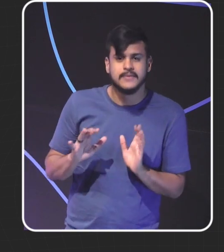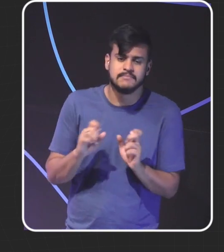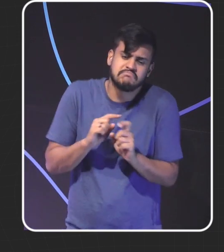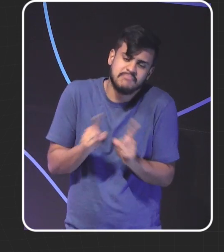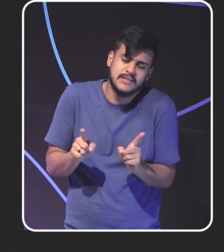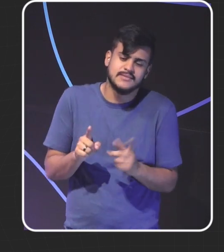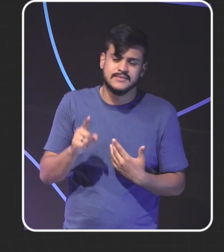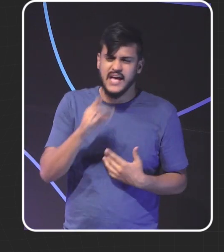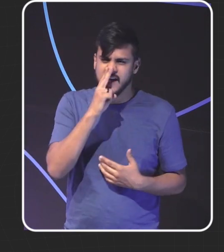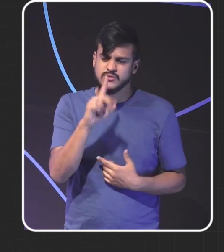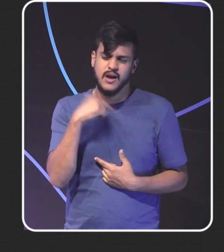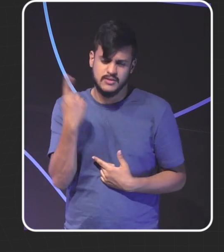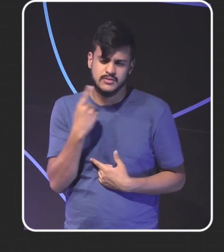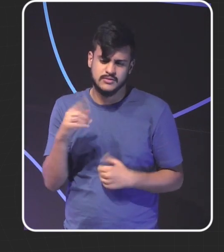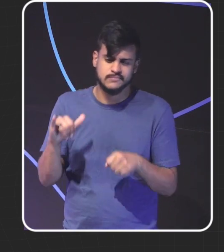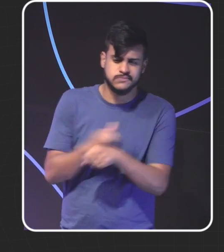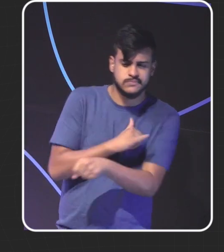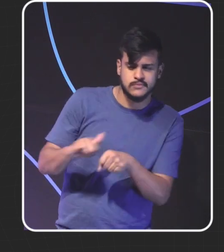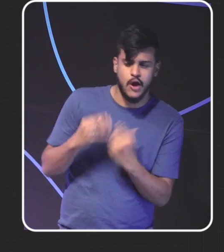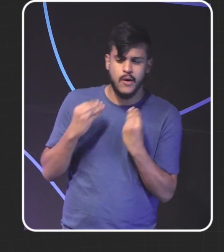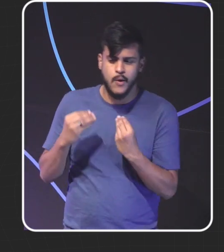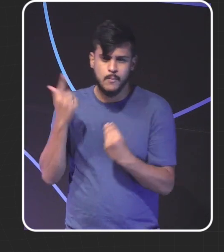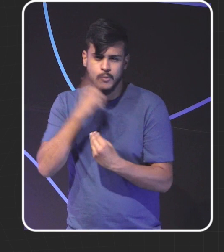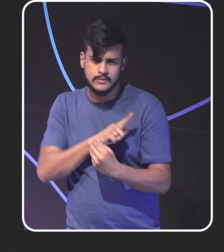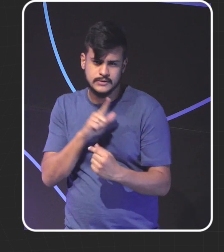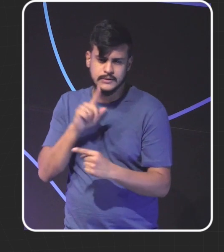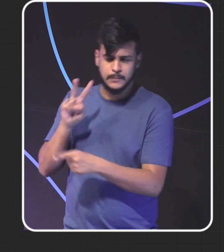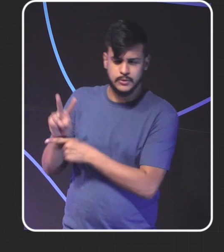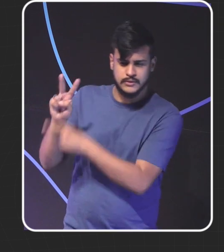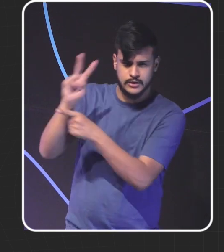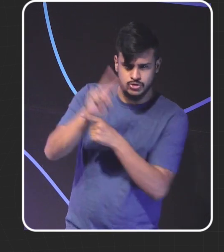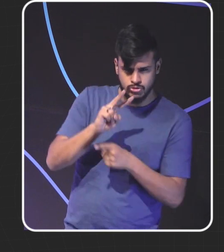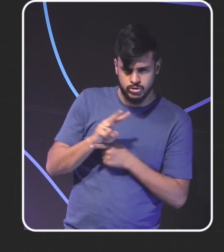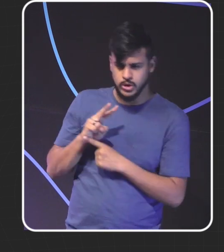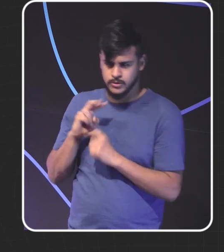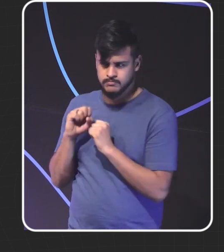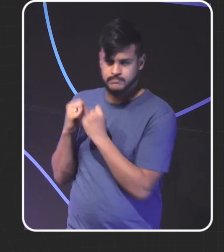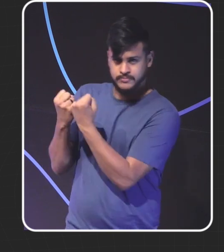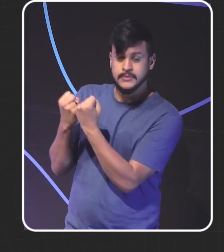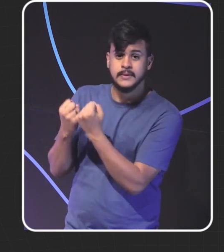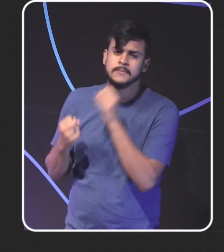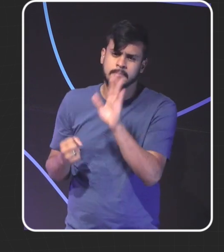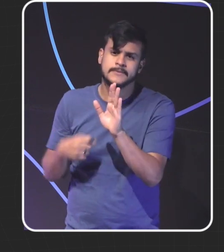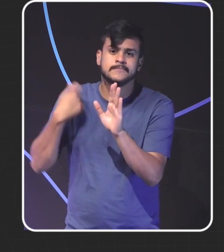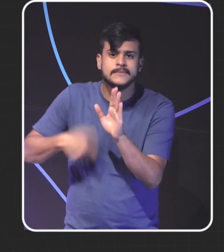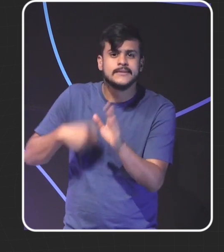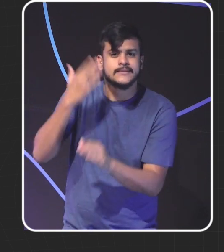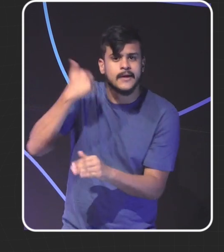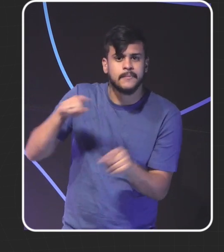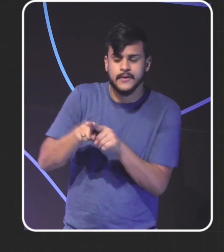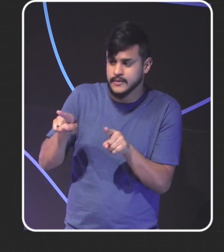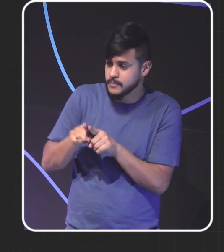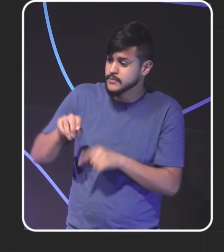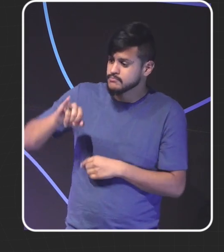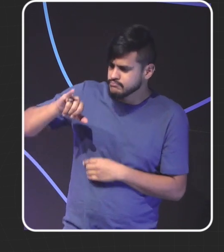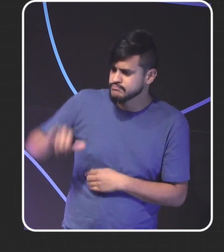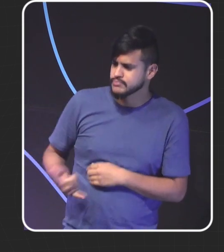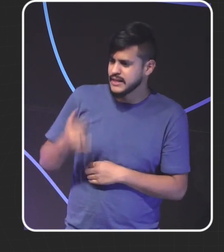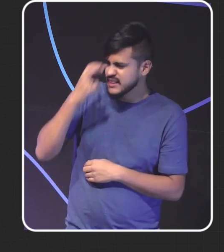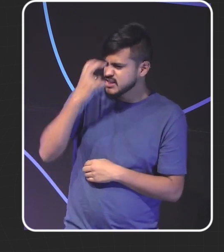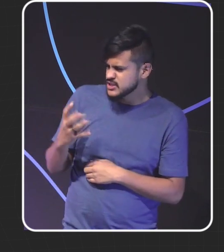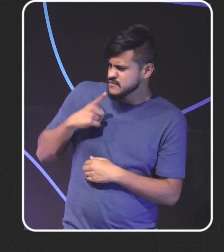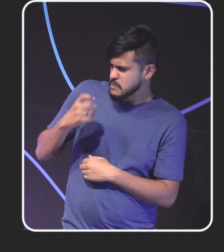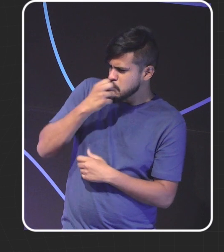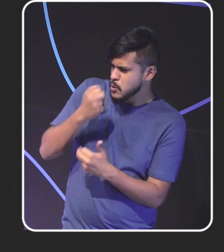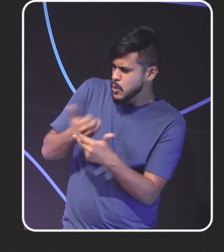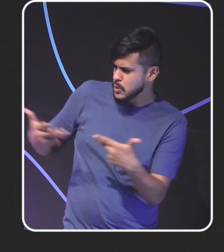vai criando salvaguardas, guarda-reios, mas a gente tem que saber aproveitar tudo que a inteligência artificial tem